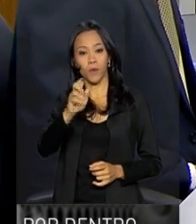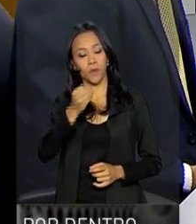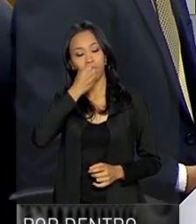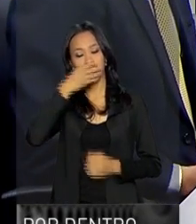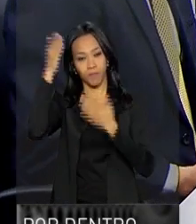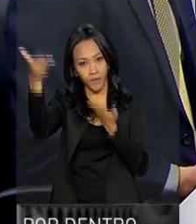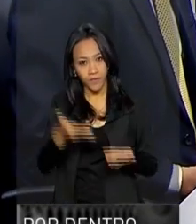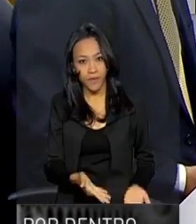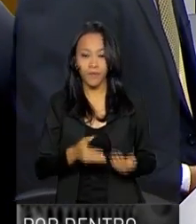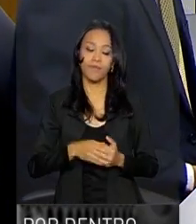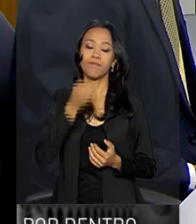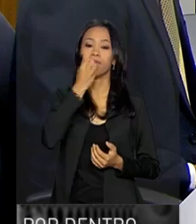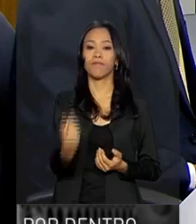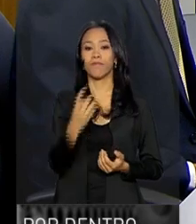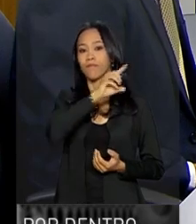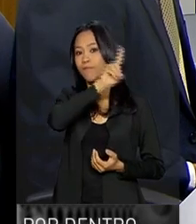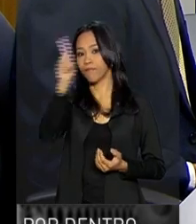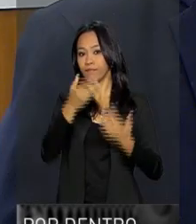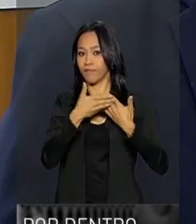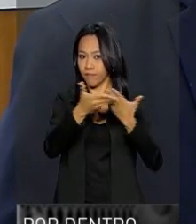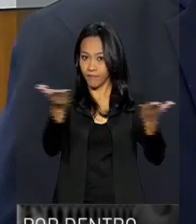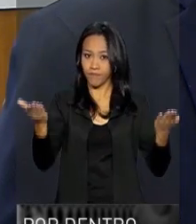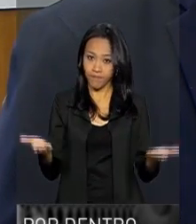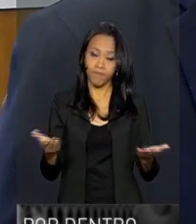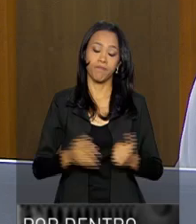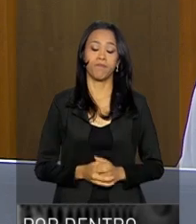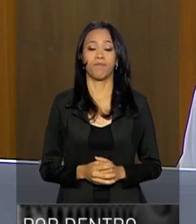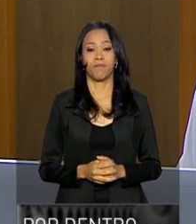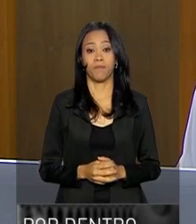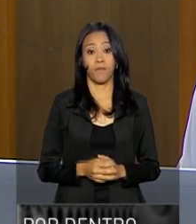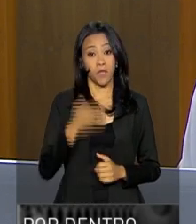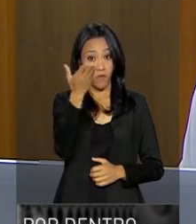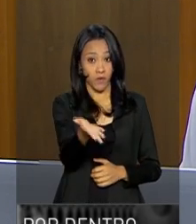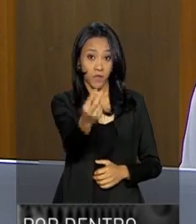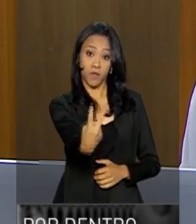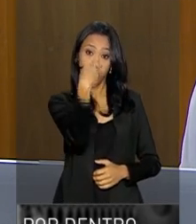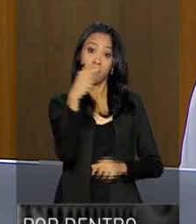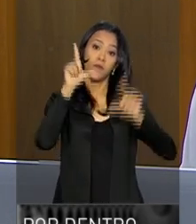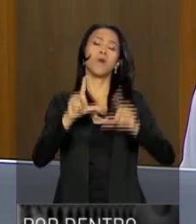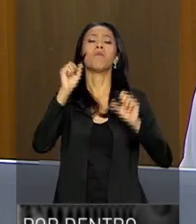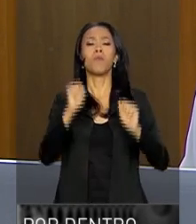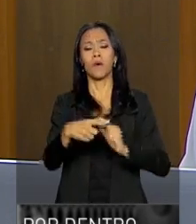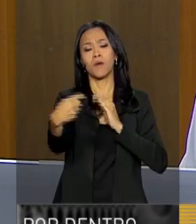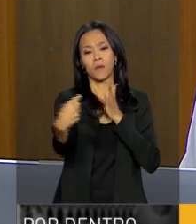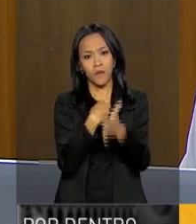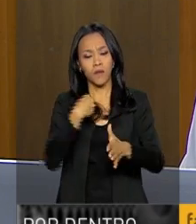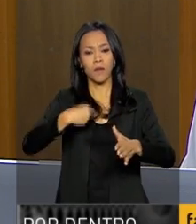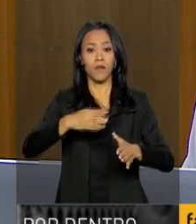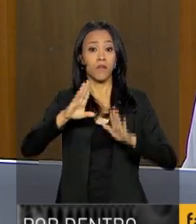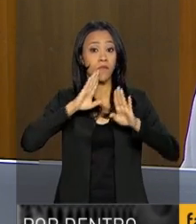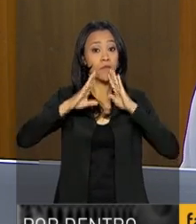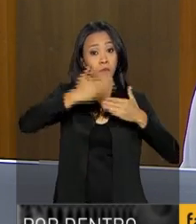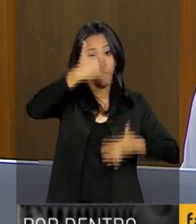vindo bom dia tudo isso um dia todos os ouvintes de telespectadores e você que nos acompanha pode enviar a sua pergunta pelo facebook.com